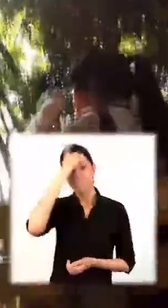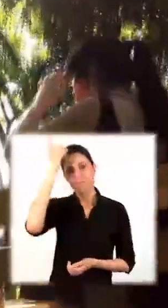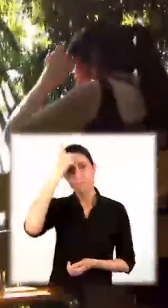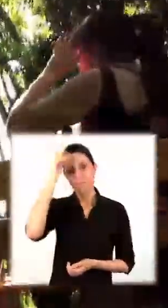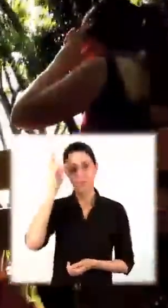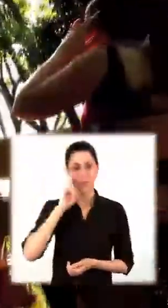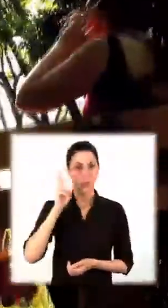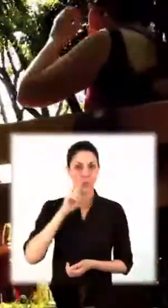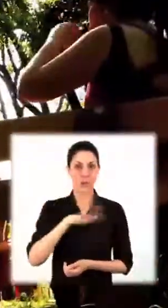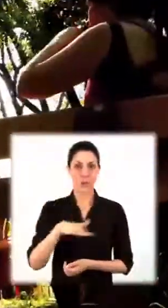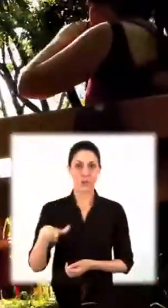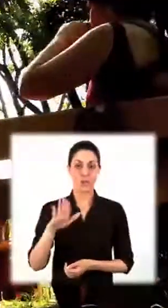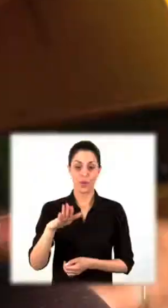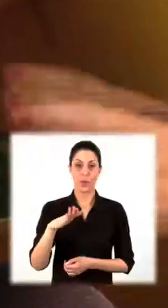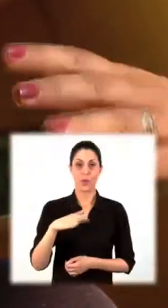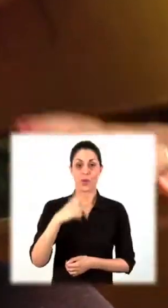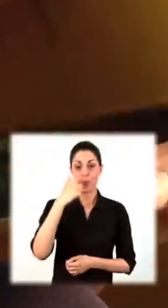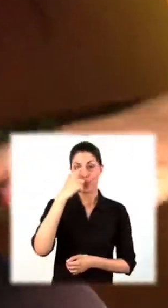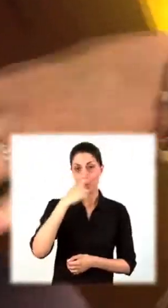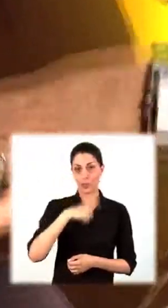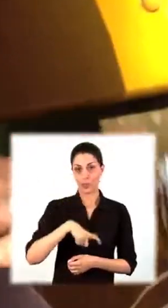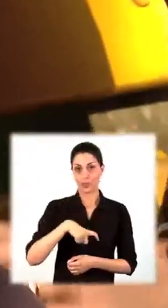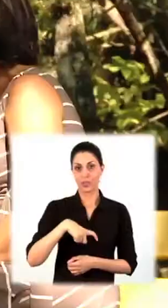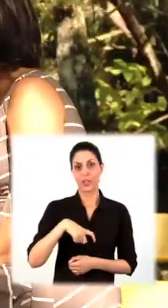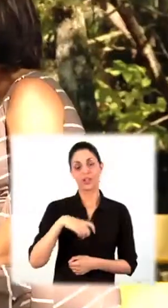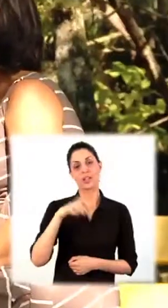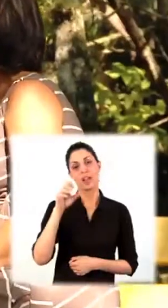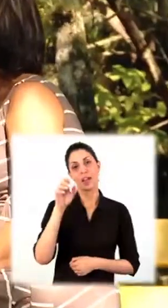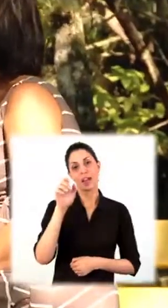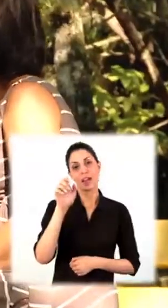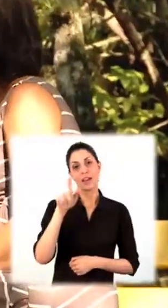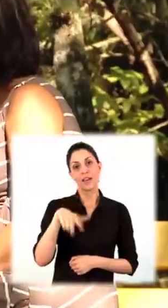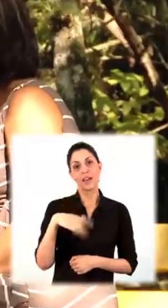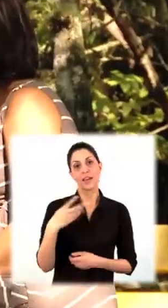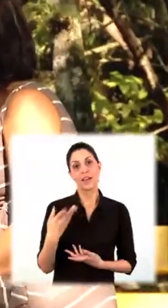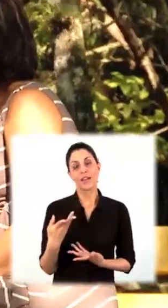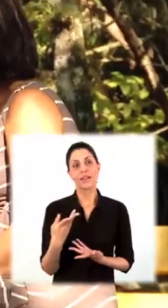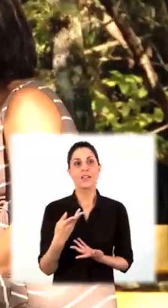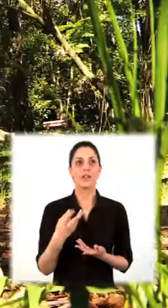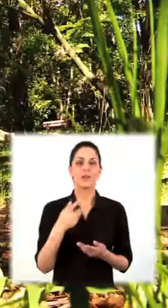de fazer uma história infantil, mas que o personagem fosse...